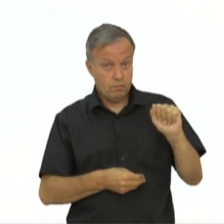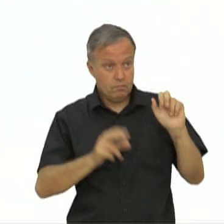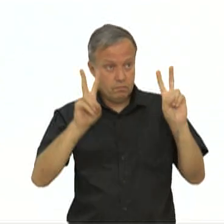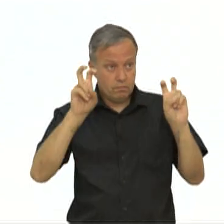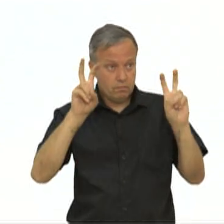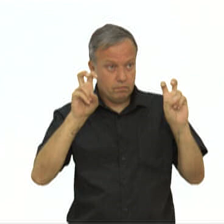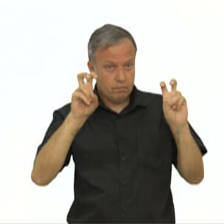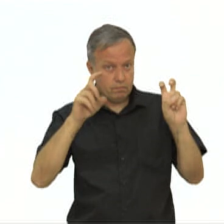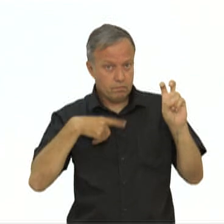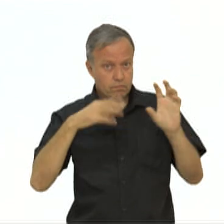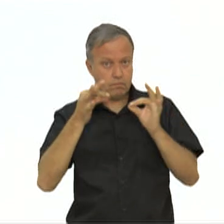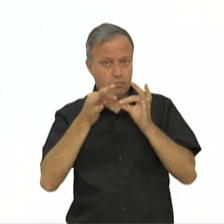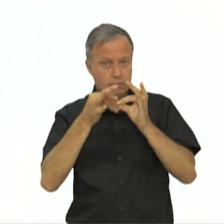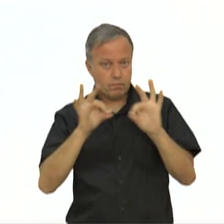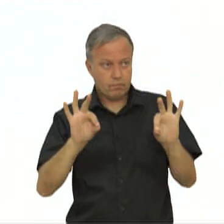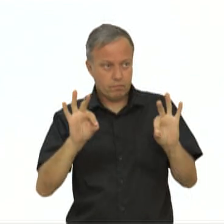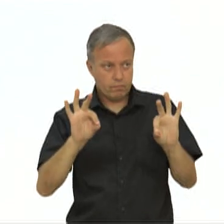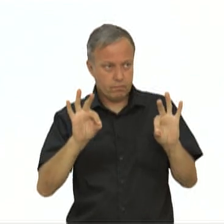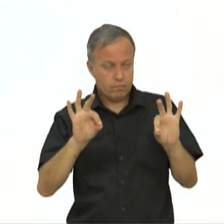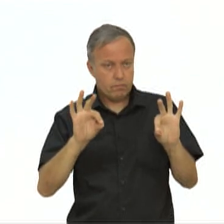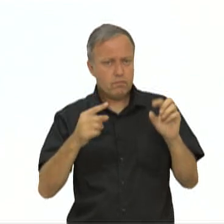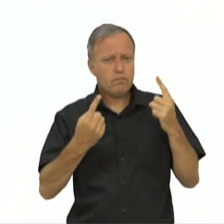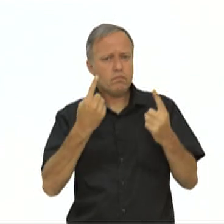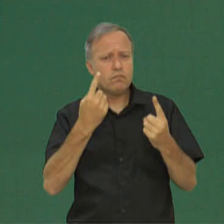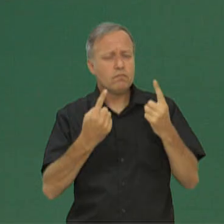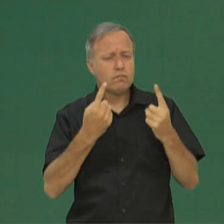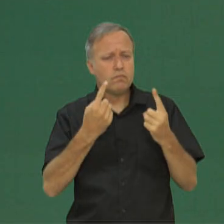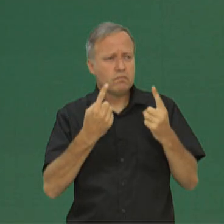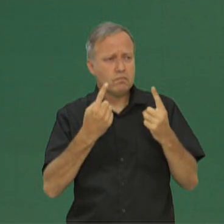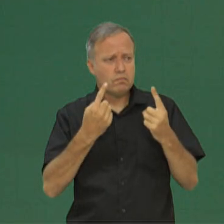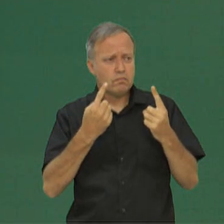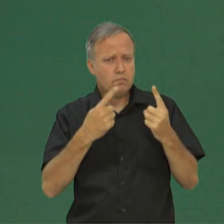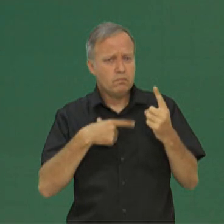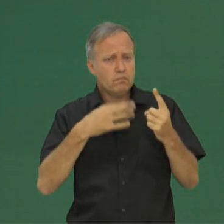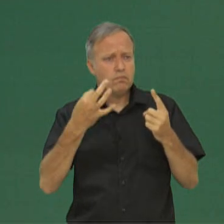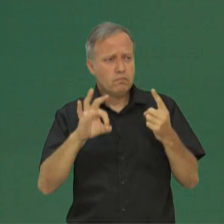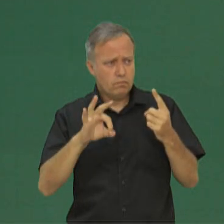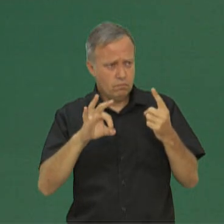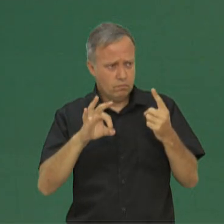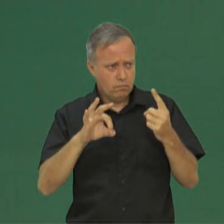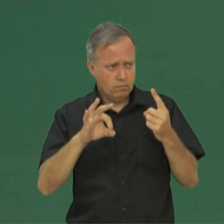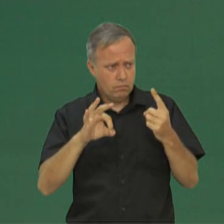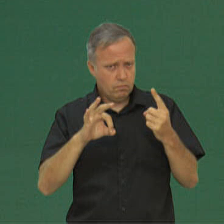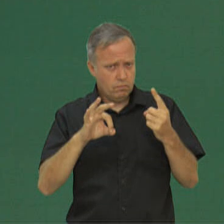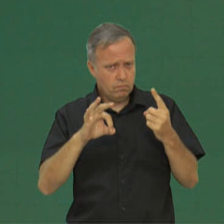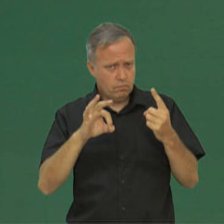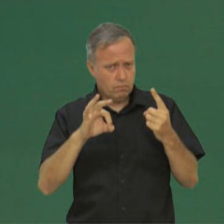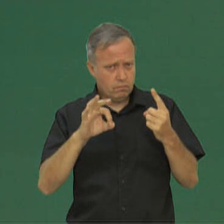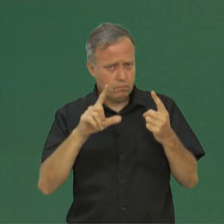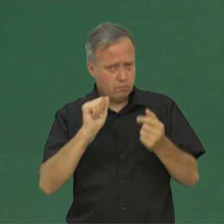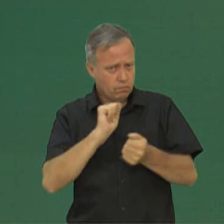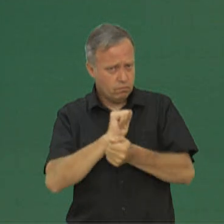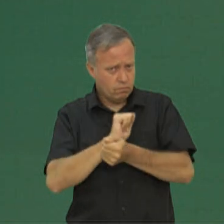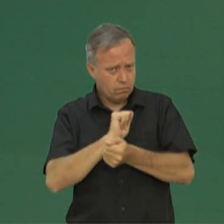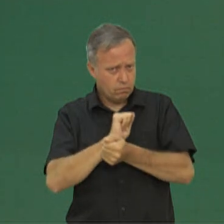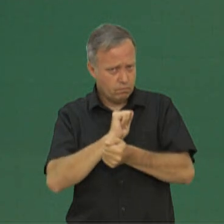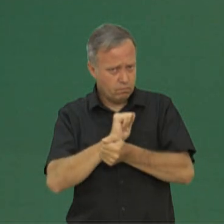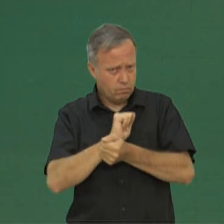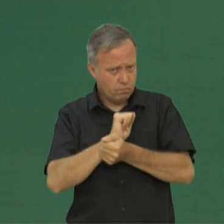temáticas, simplicidade. Quais dessas estão corretas? Vou dar um tempinho para